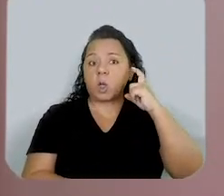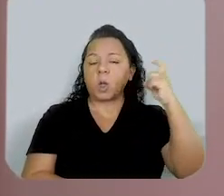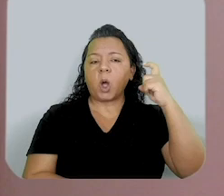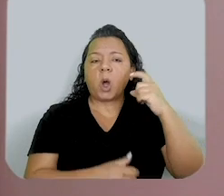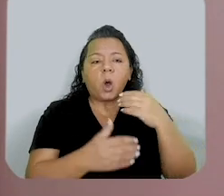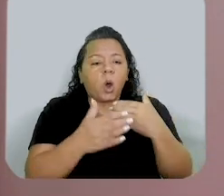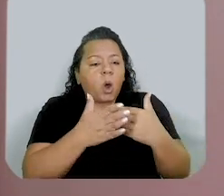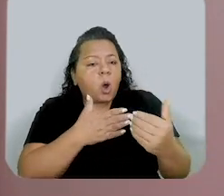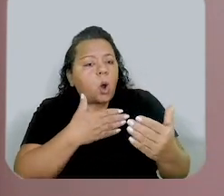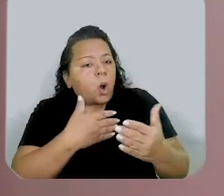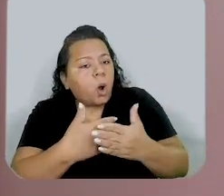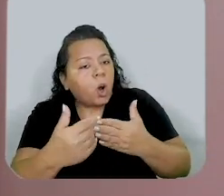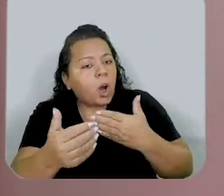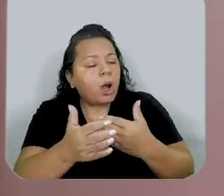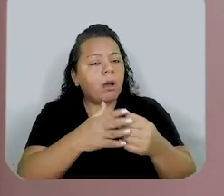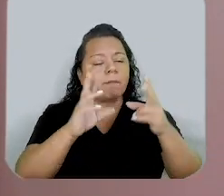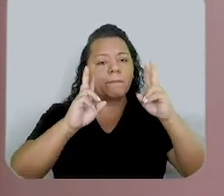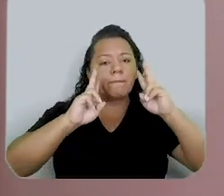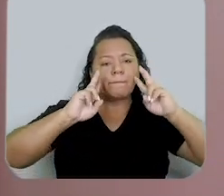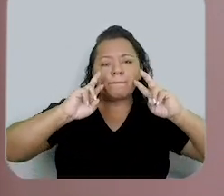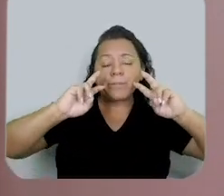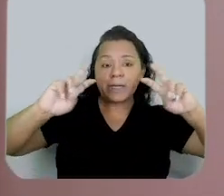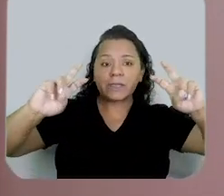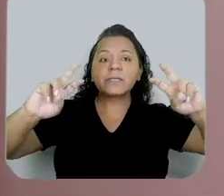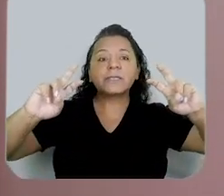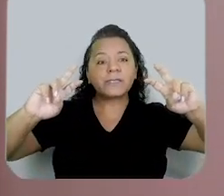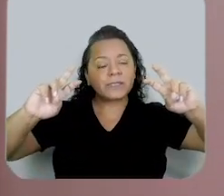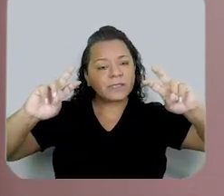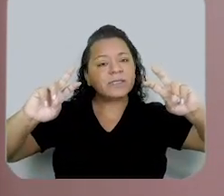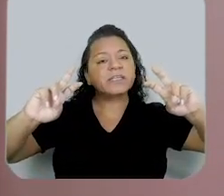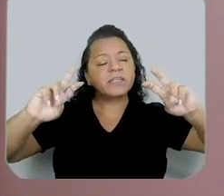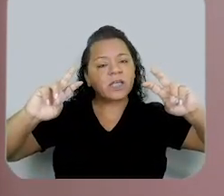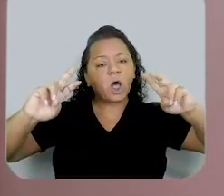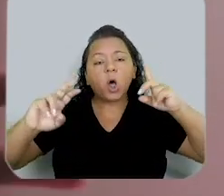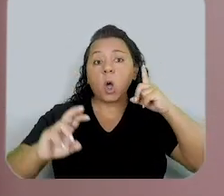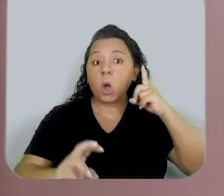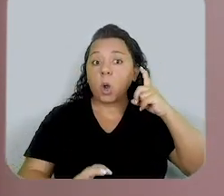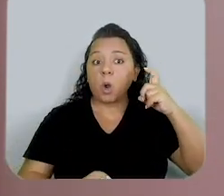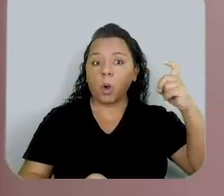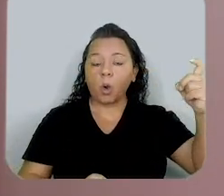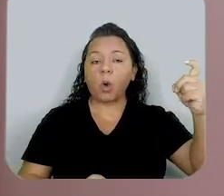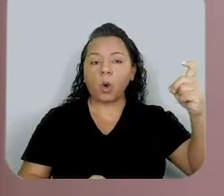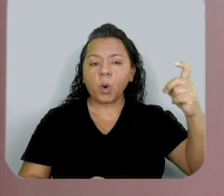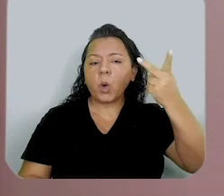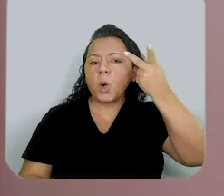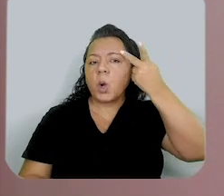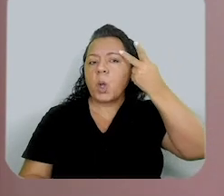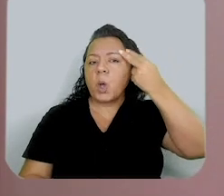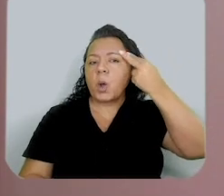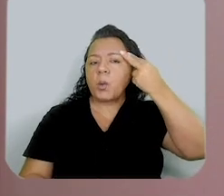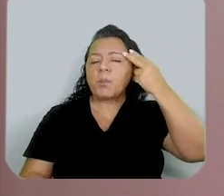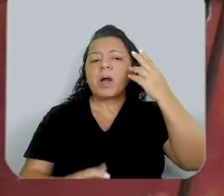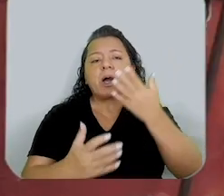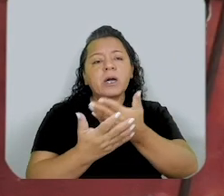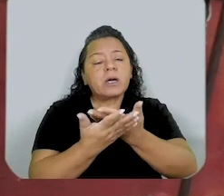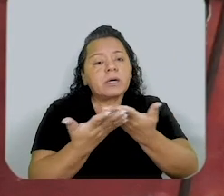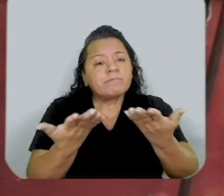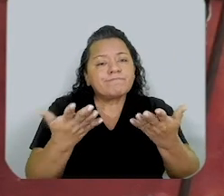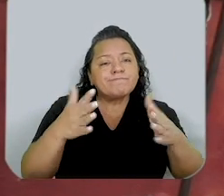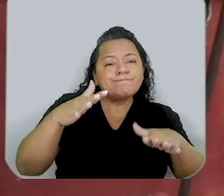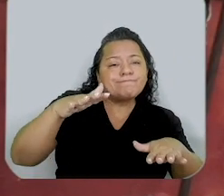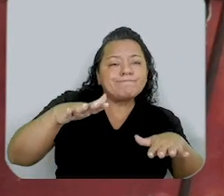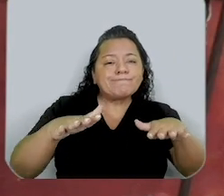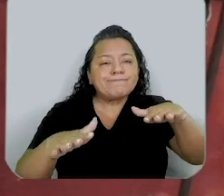o som. Som normal dela e o som que ela produz quando está desequilibrado ou quando algo vai acontecer. Tanto